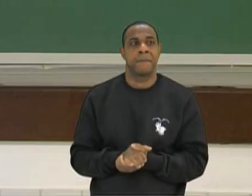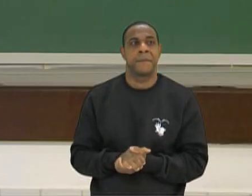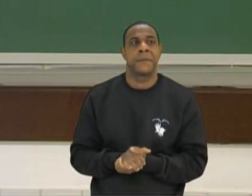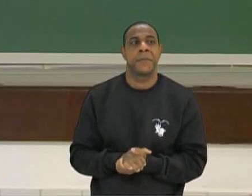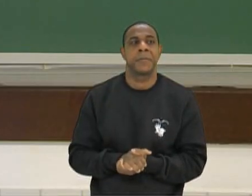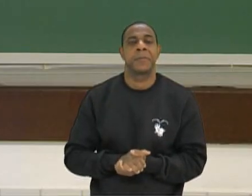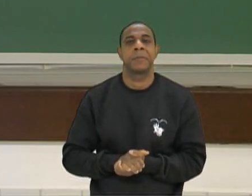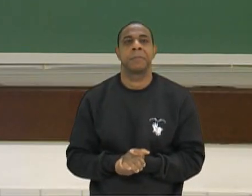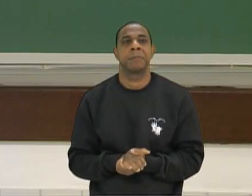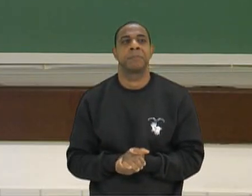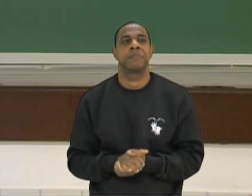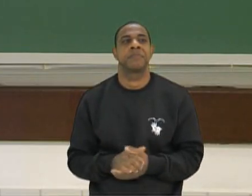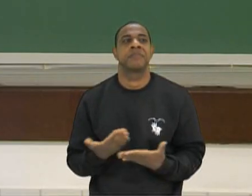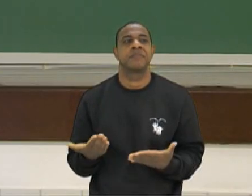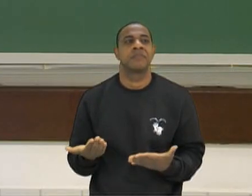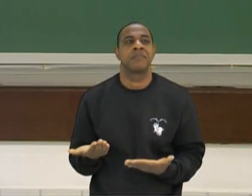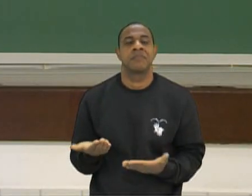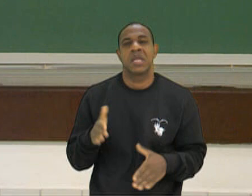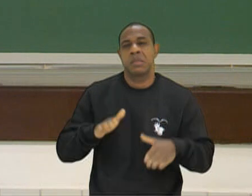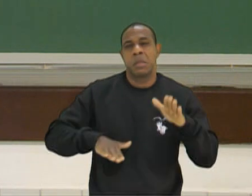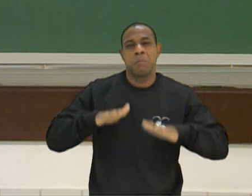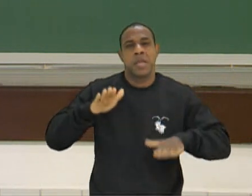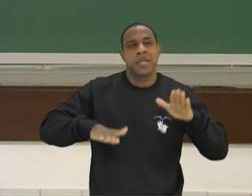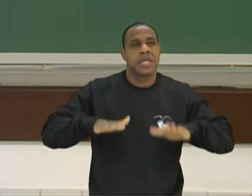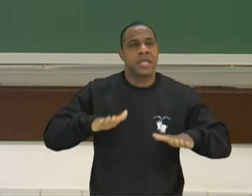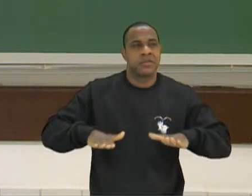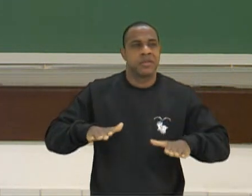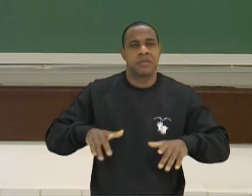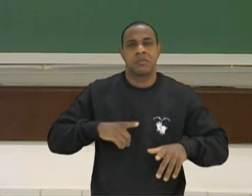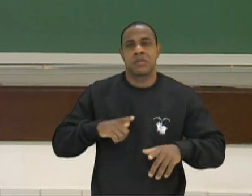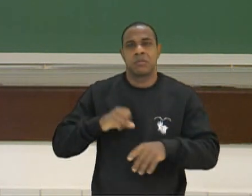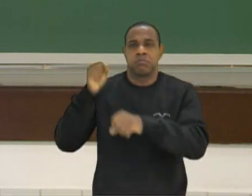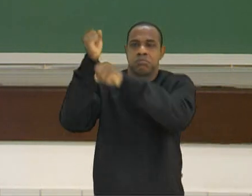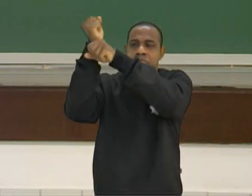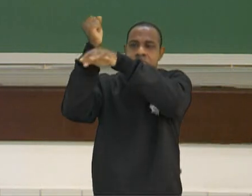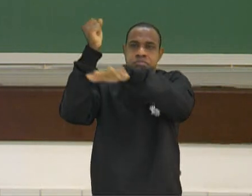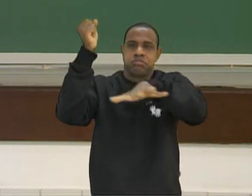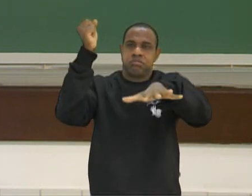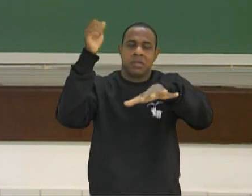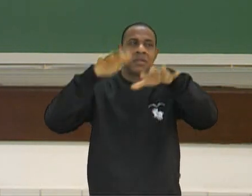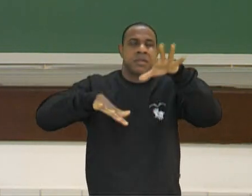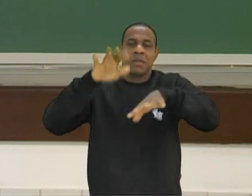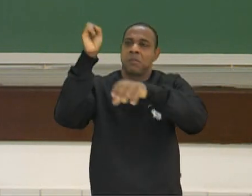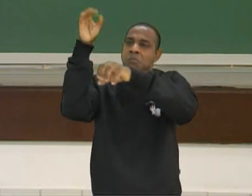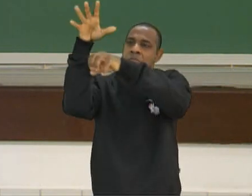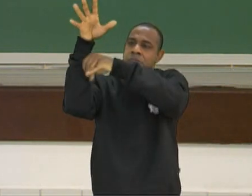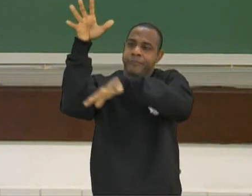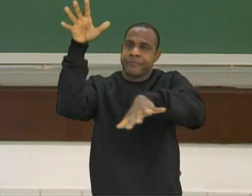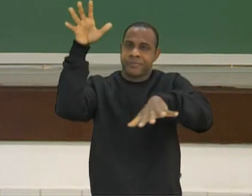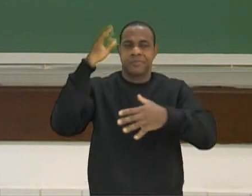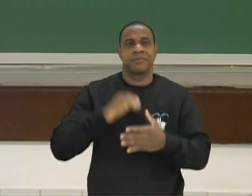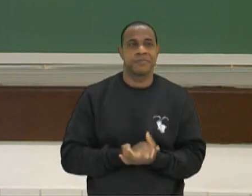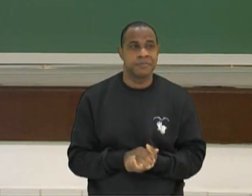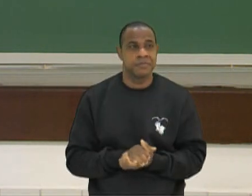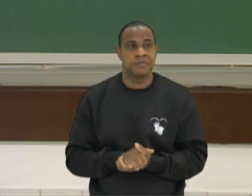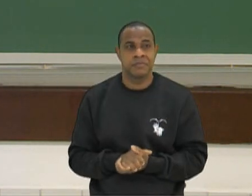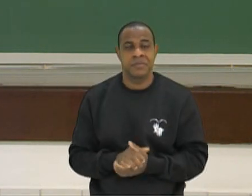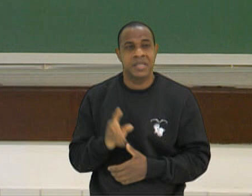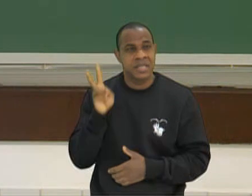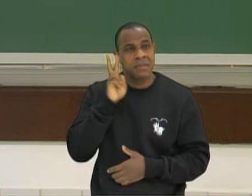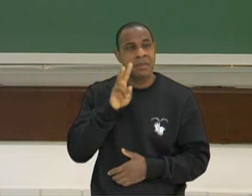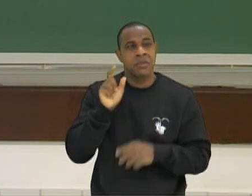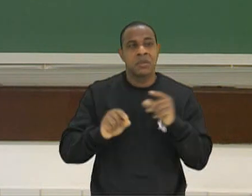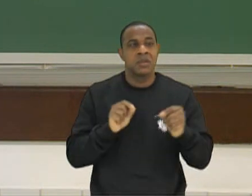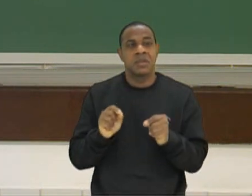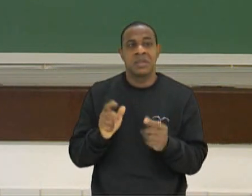de média para alta, certo? Dependendo da atribuição que você tinha que estar fazendo para melhorar a qualidade do sinal, certo? Lembrando que a